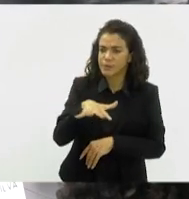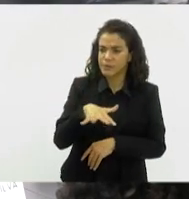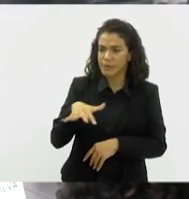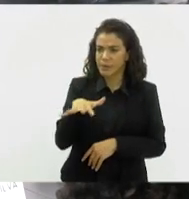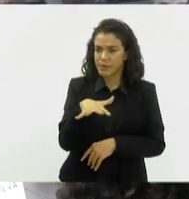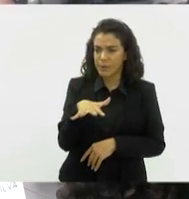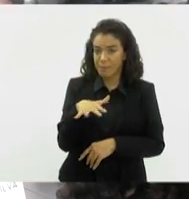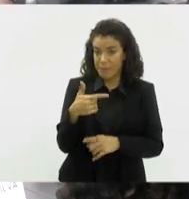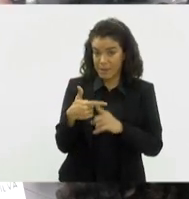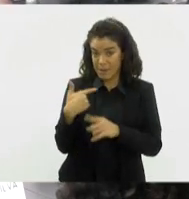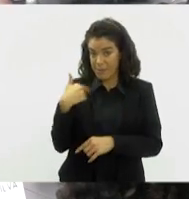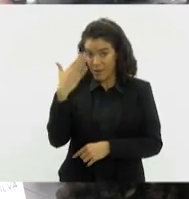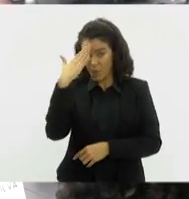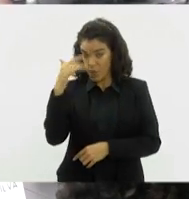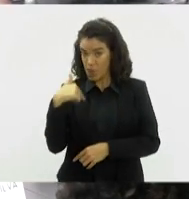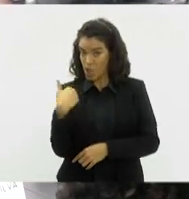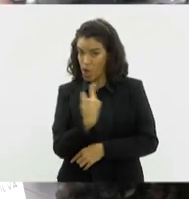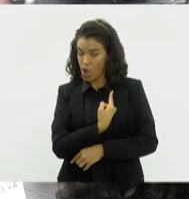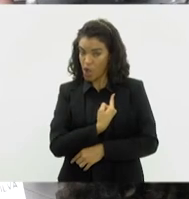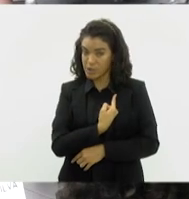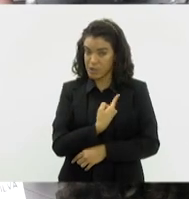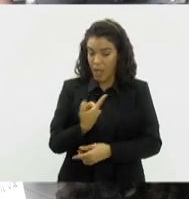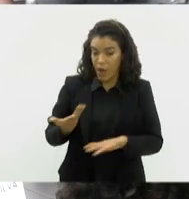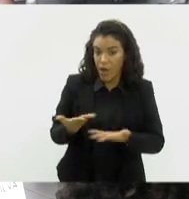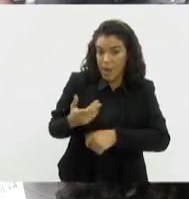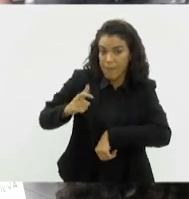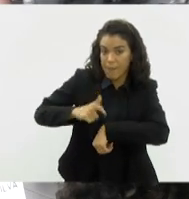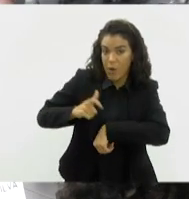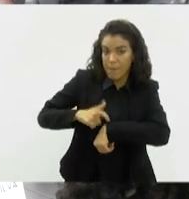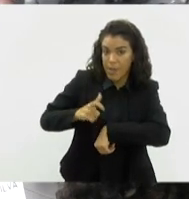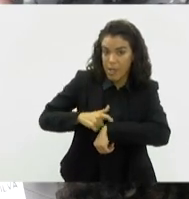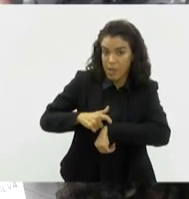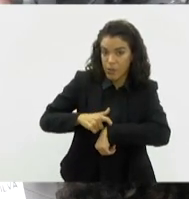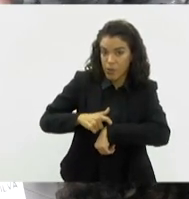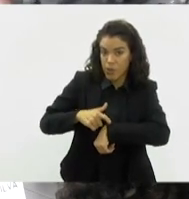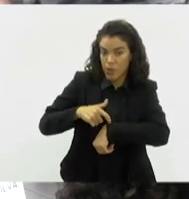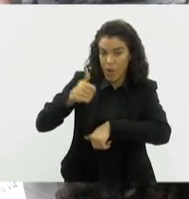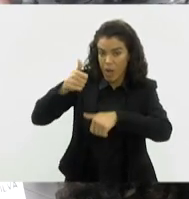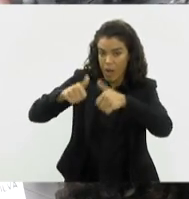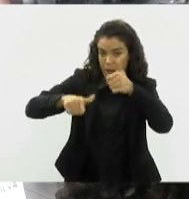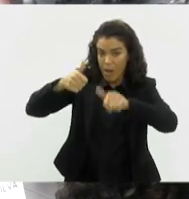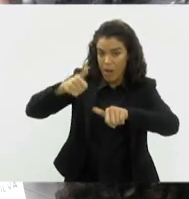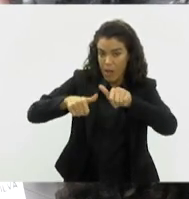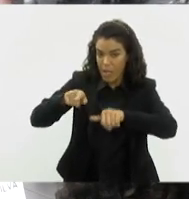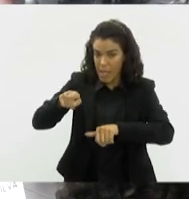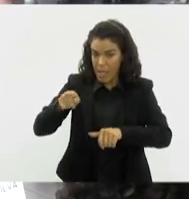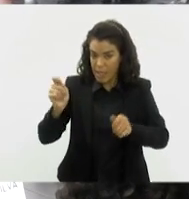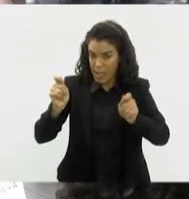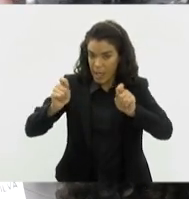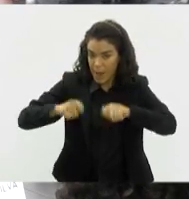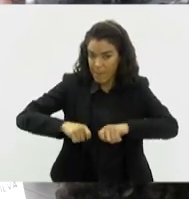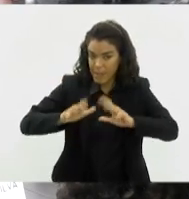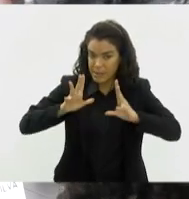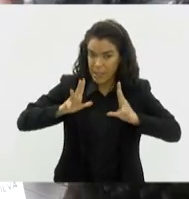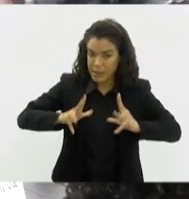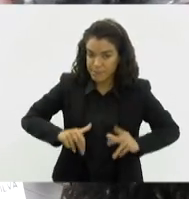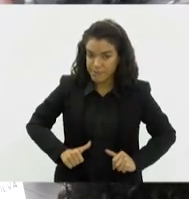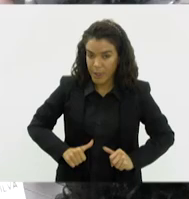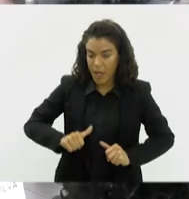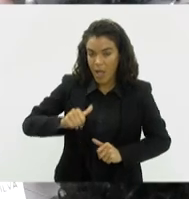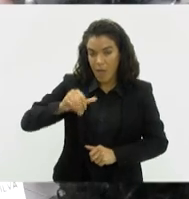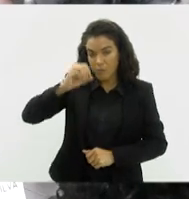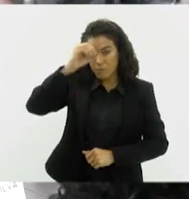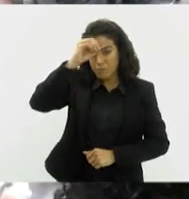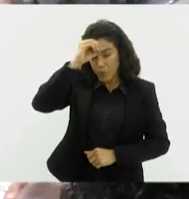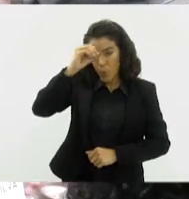no nosso crivo, que nós temos aqui nesse momento a capacidade de dizer se consideramos ele com capacidade ilibada ou não, não é o Judiciário que vai